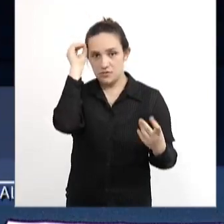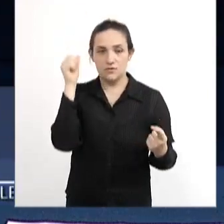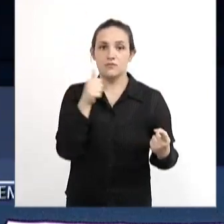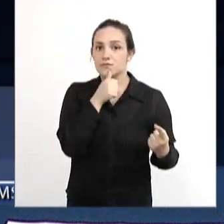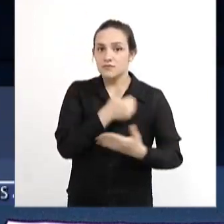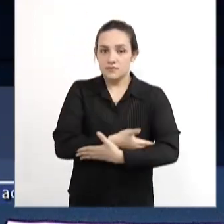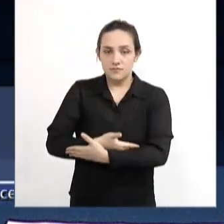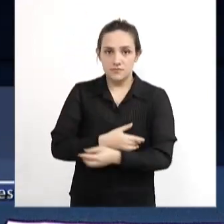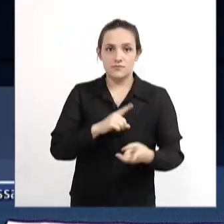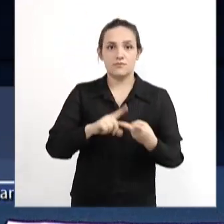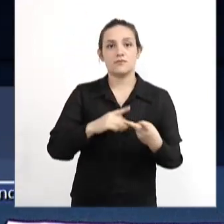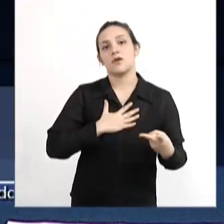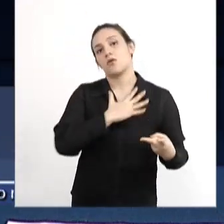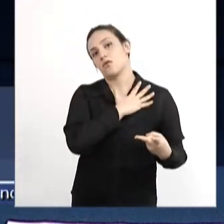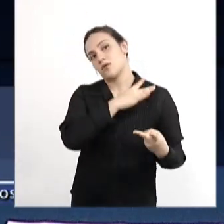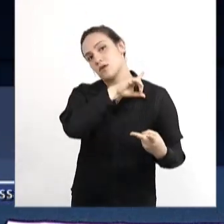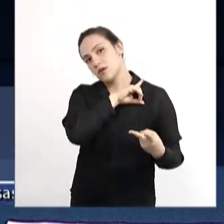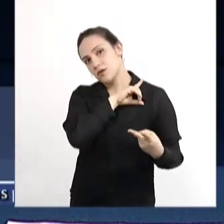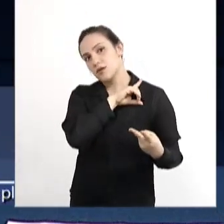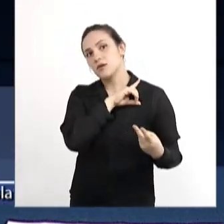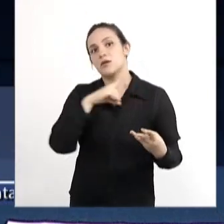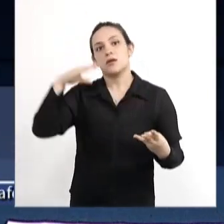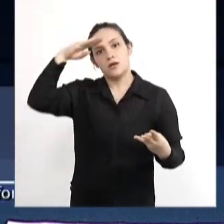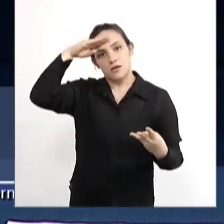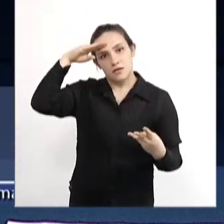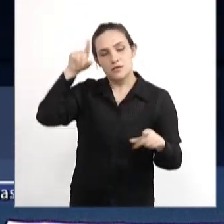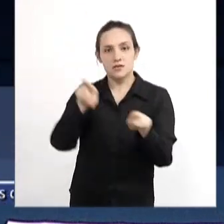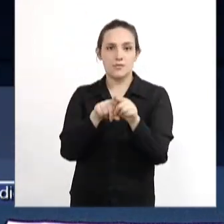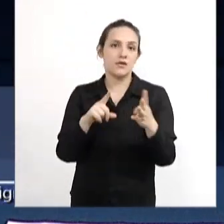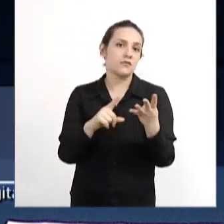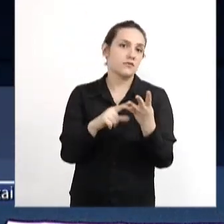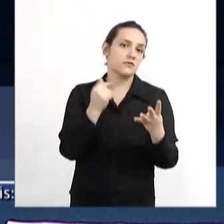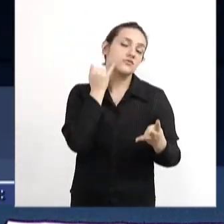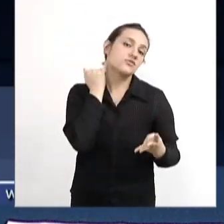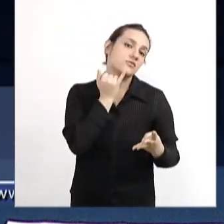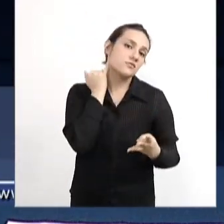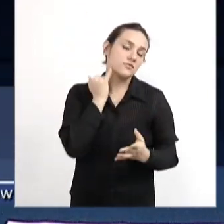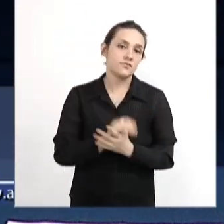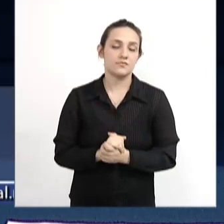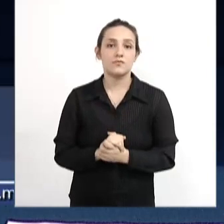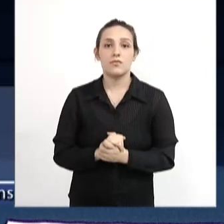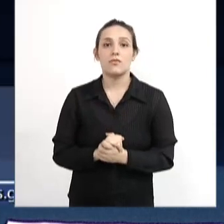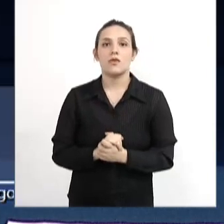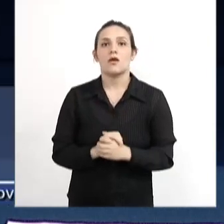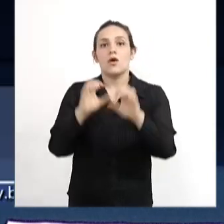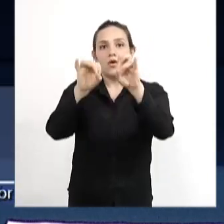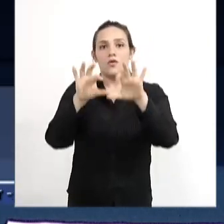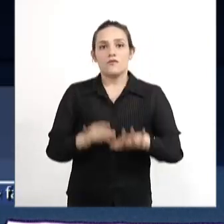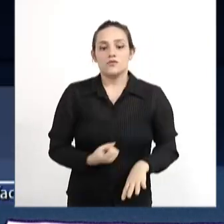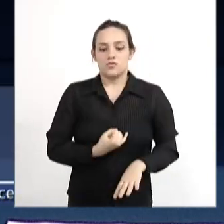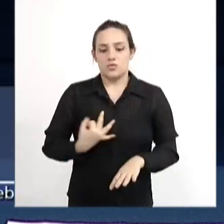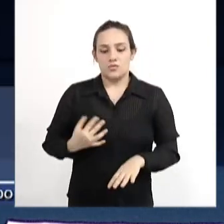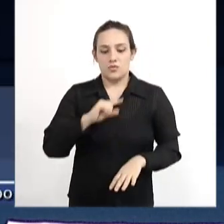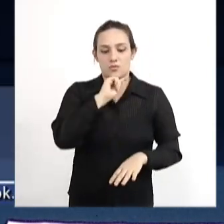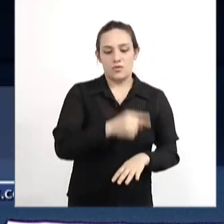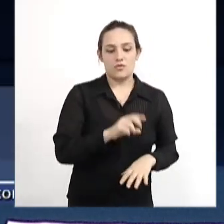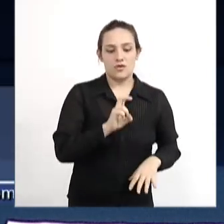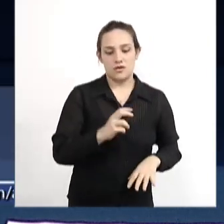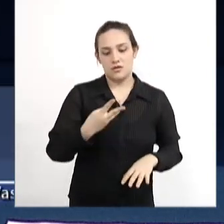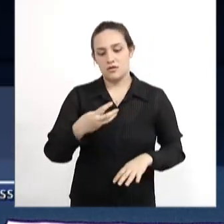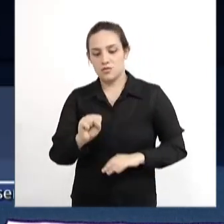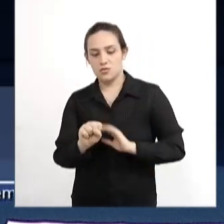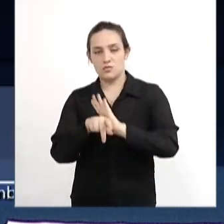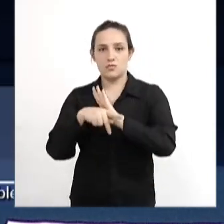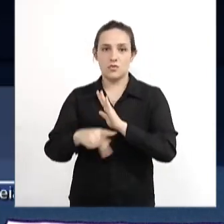Razuca, Coronel Davi, Cabo Almi e Jamilson Names. Ofício 1538 da